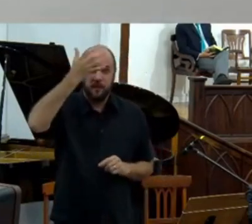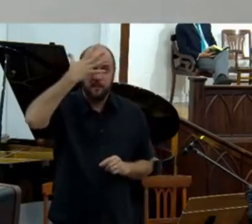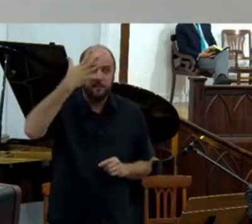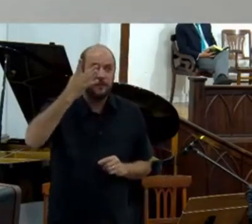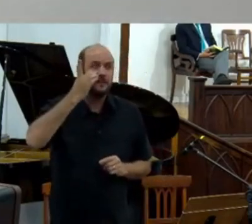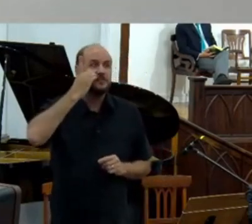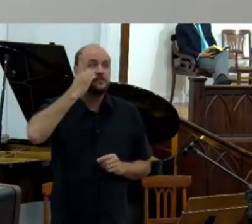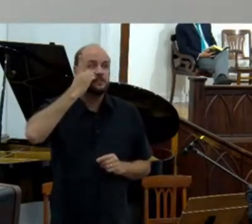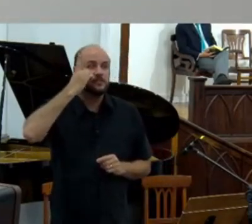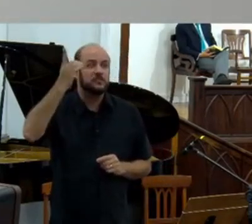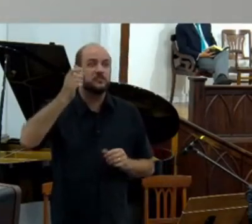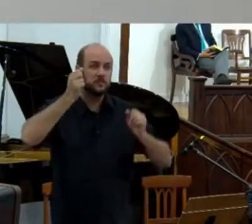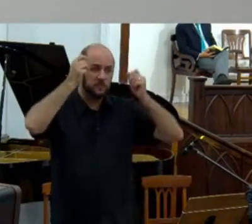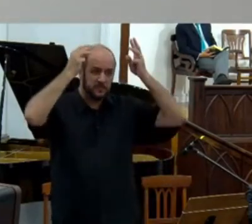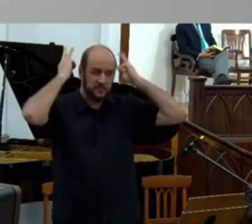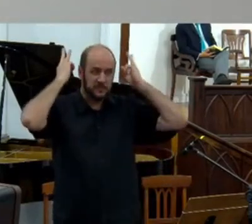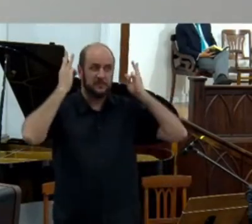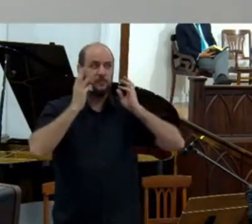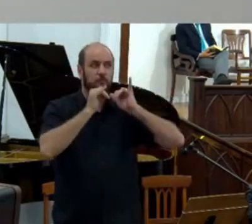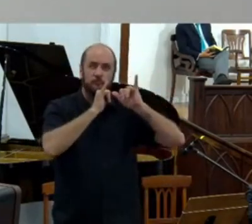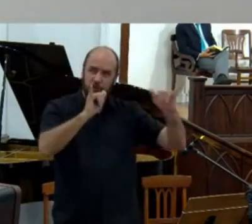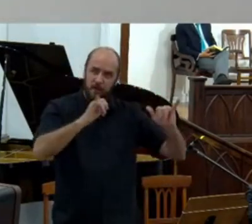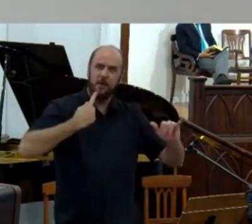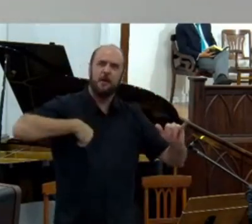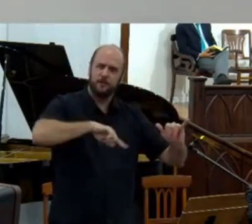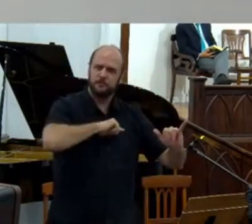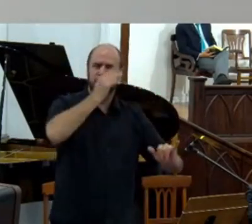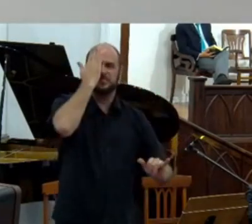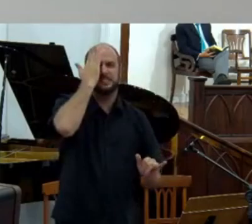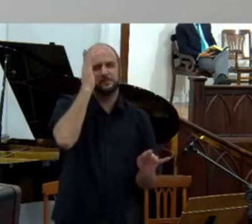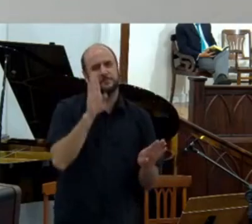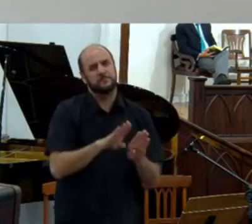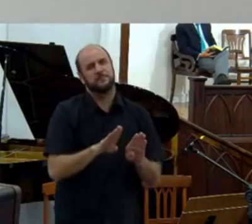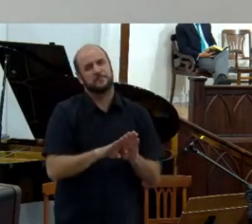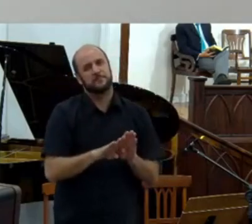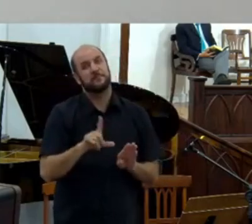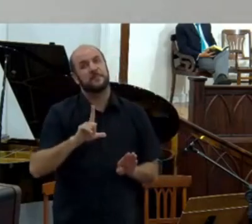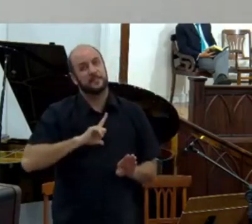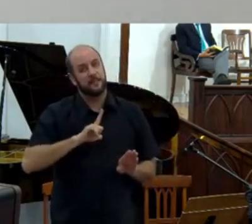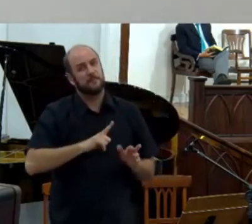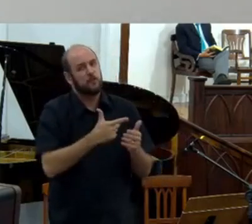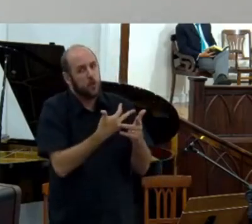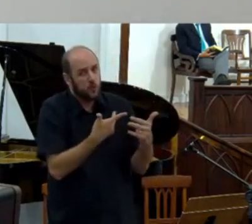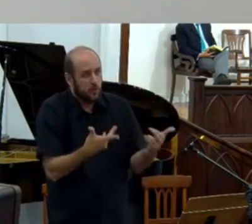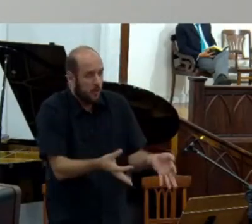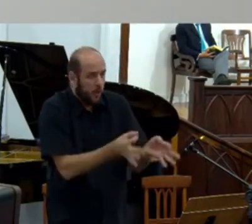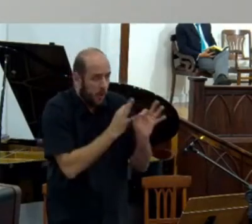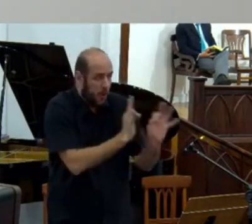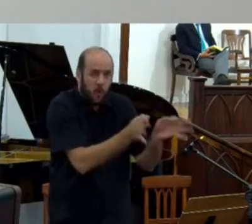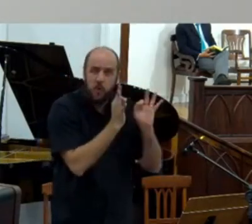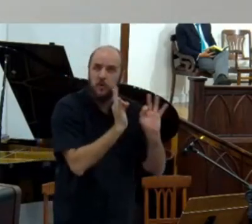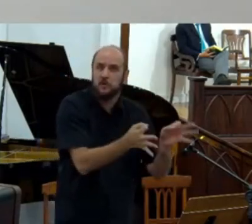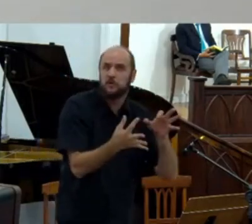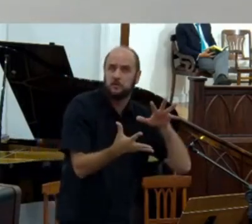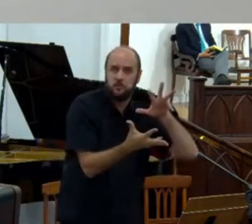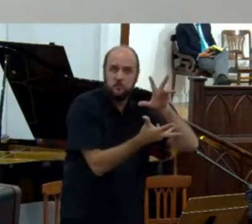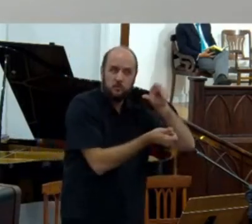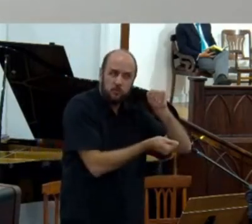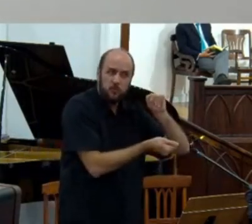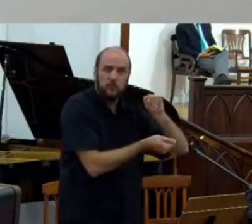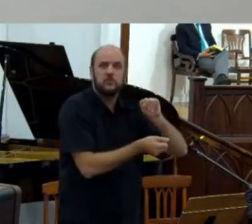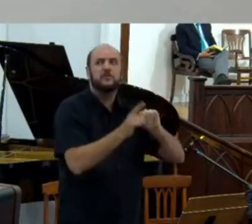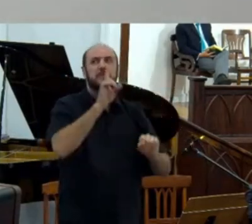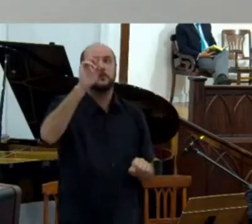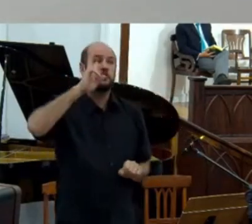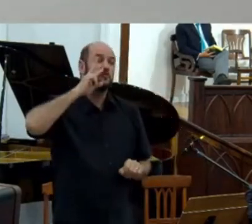um dia para Moisés para que saibamos que existiram atos tais em meio à humanidade que